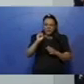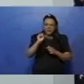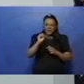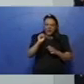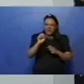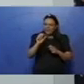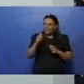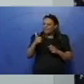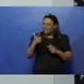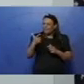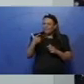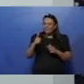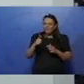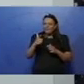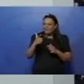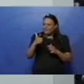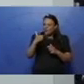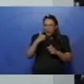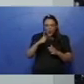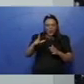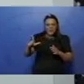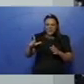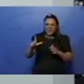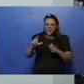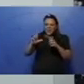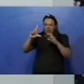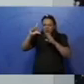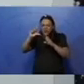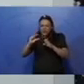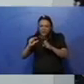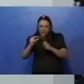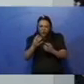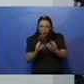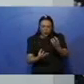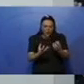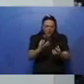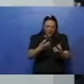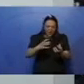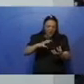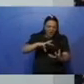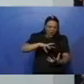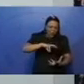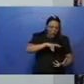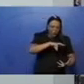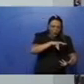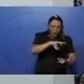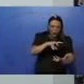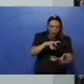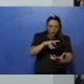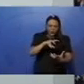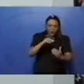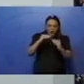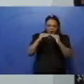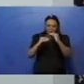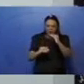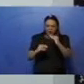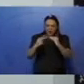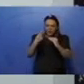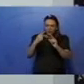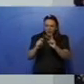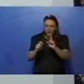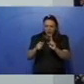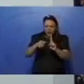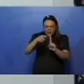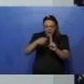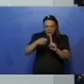são insuficientes para conter o aquecimento da atmosfera abaixo de 2 graus Celsius. Nações mais vulneráveis à elevação do nível